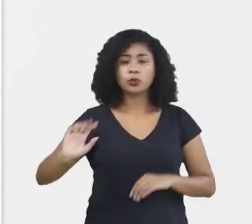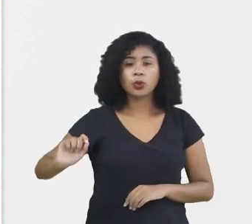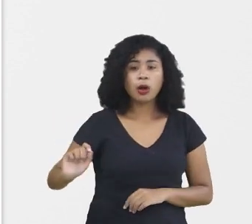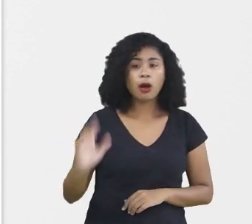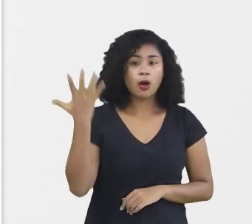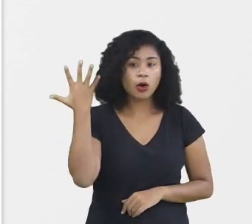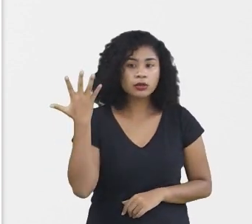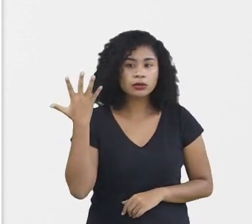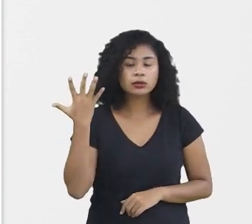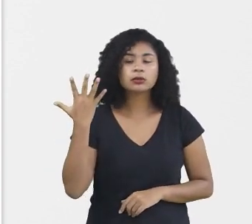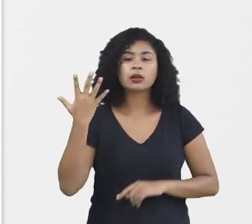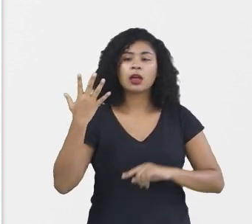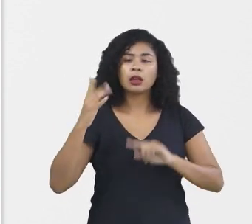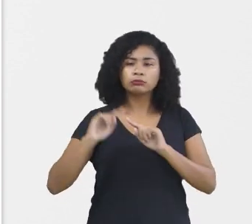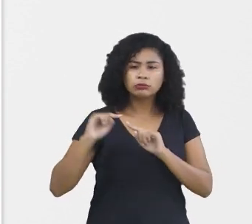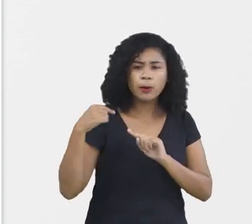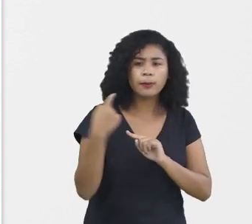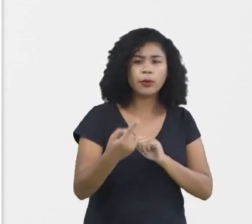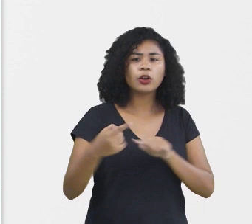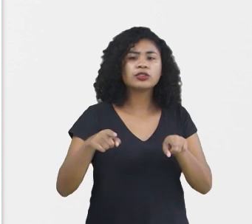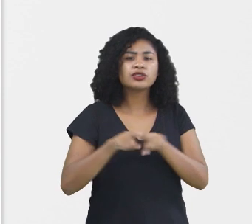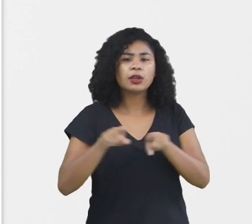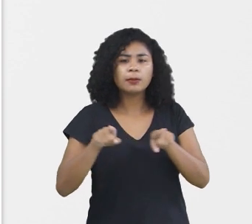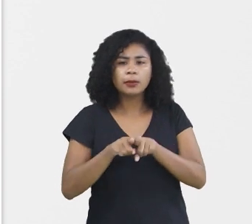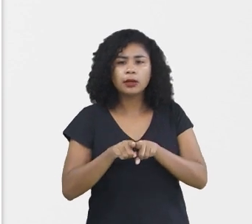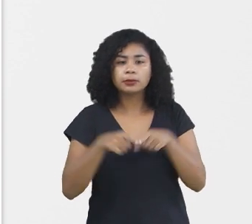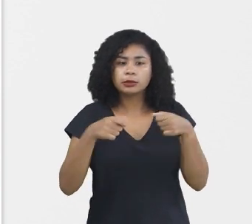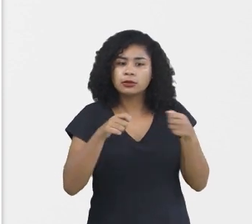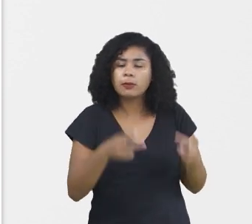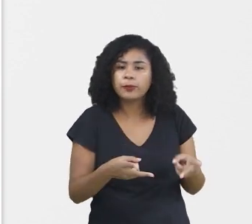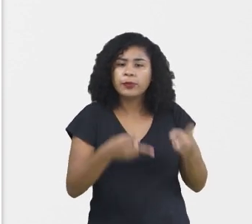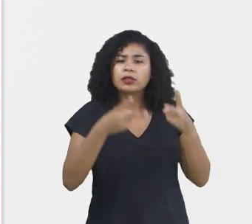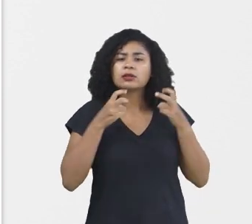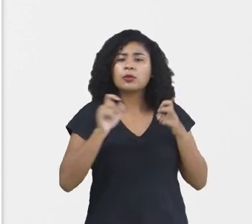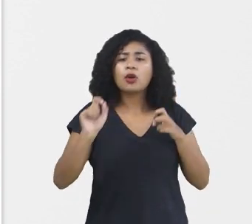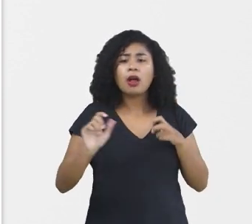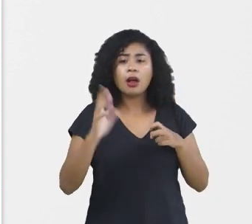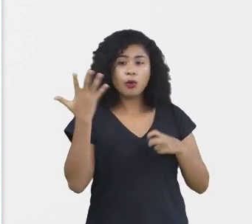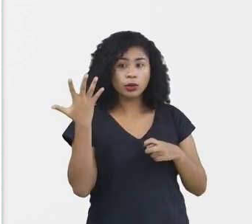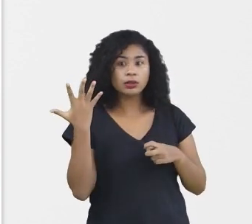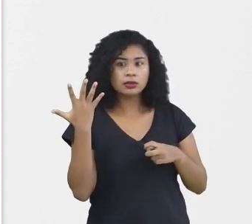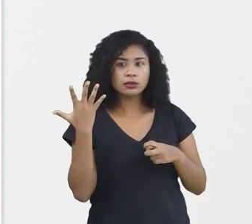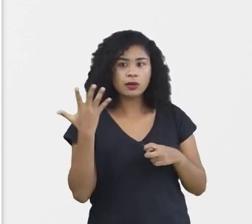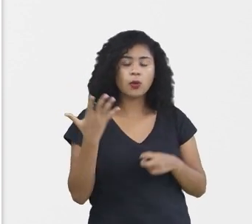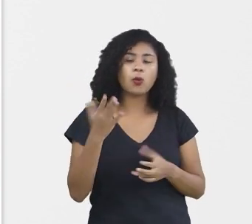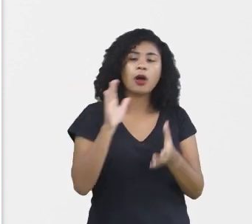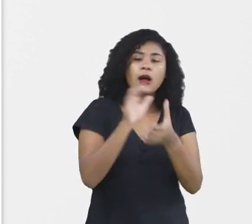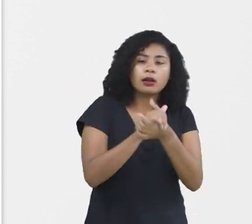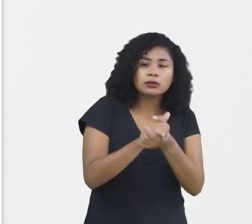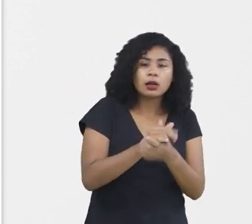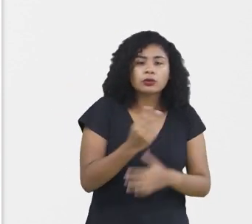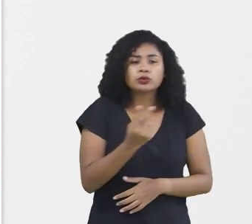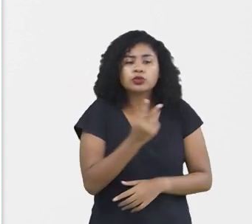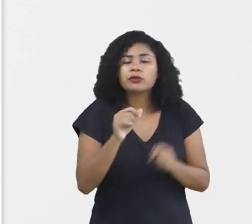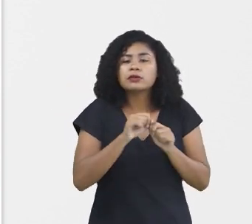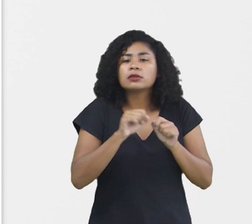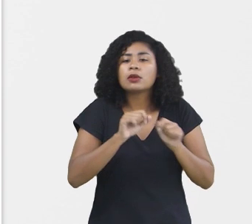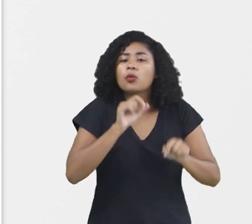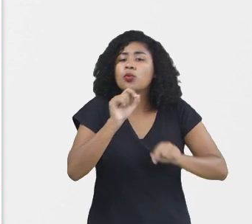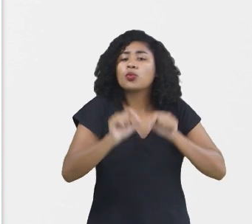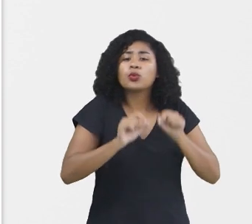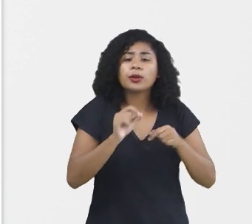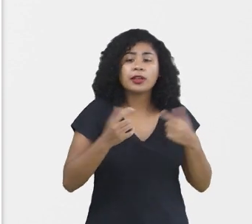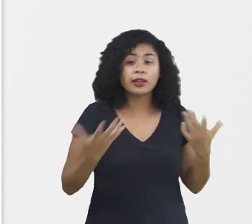de consequência está presente no texto, sendo consideradas as ações feitas pelo casal, né? Ao praticar a ação de matar a